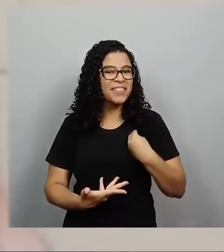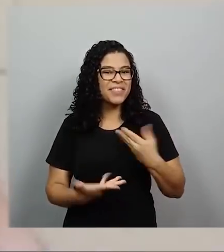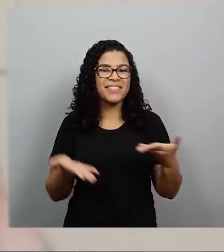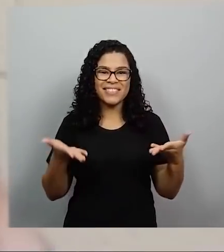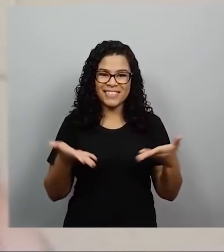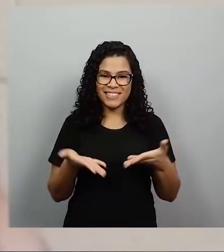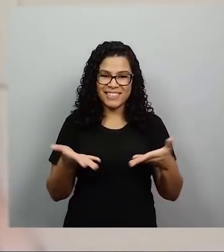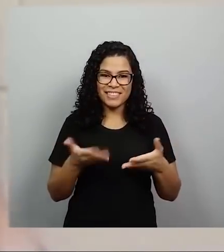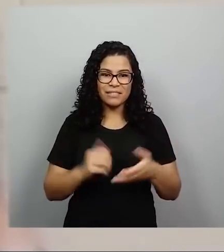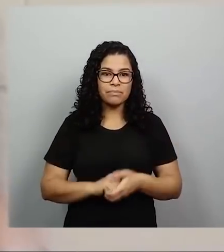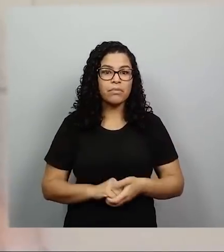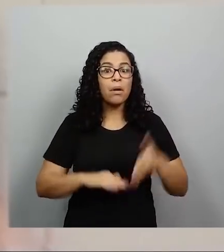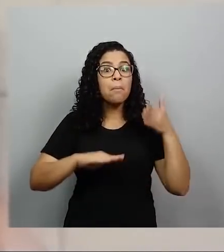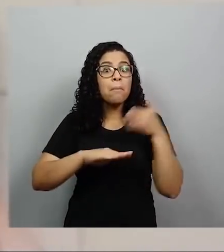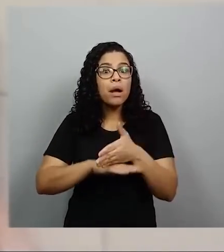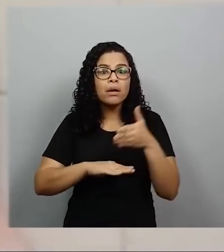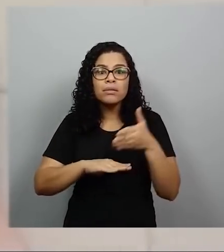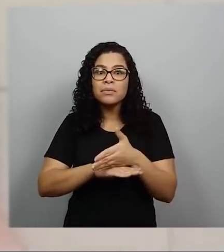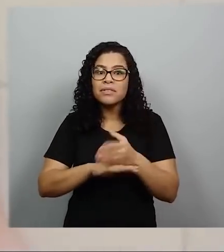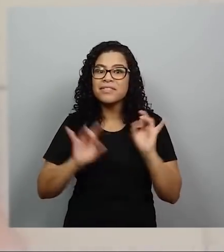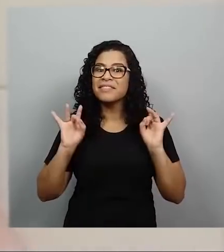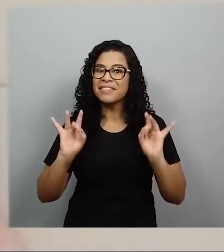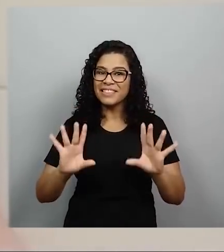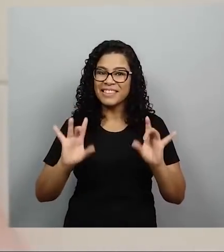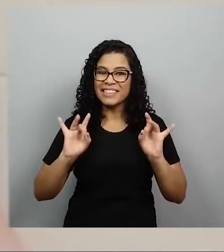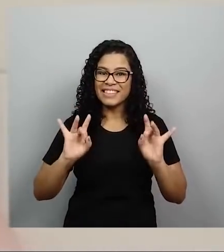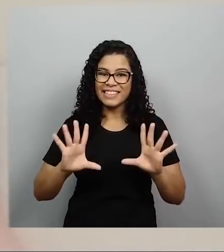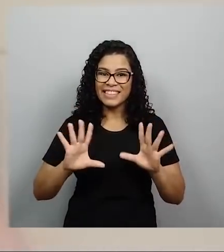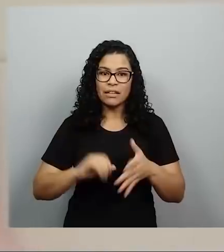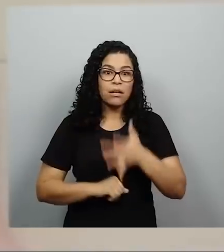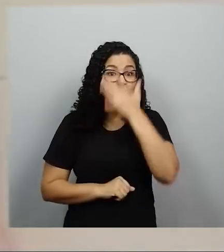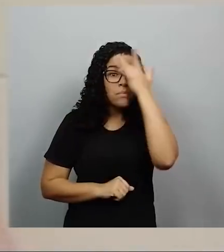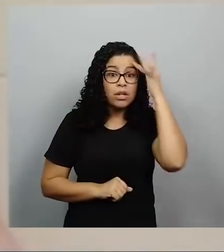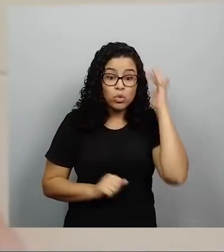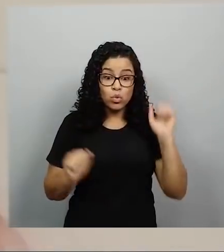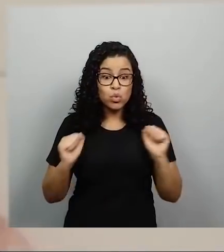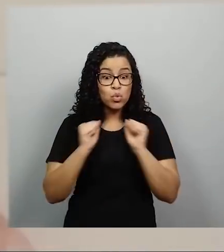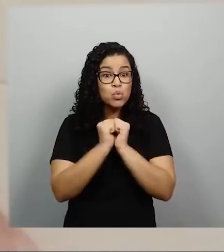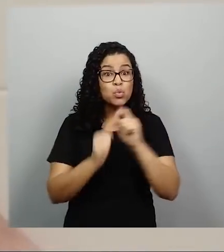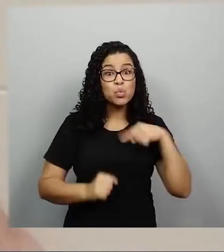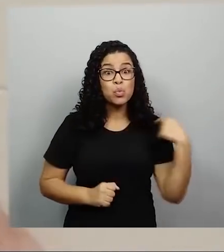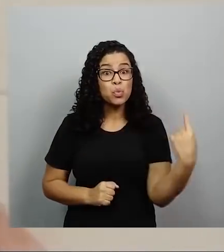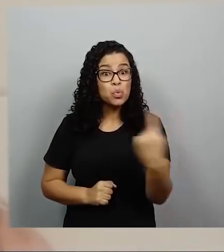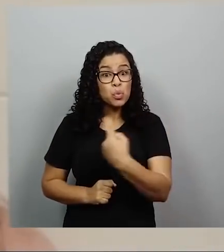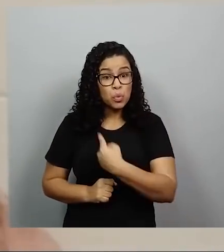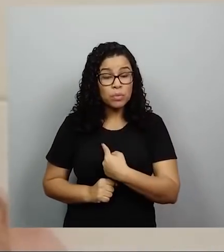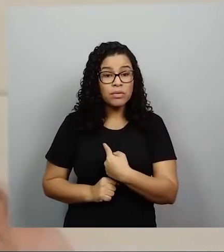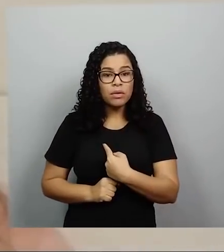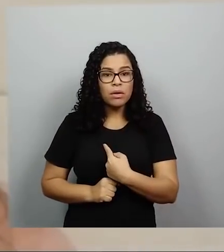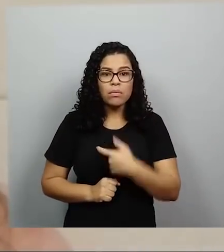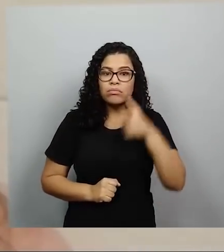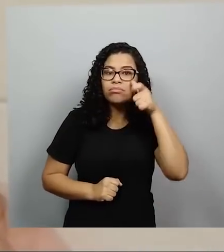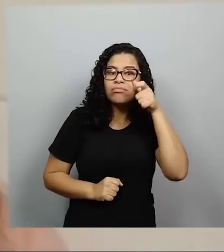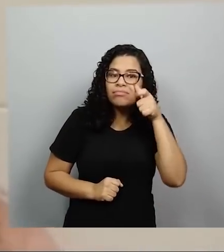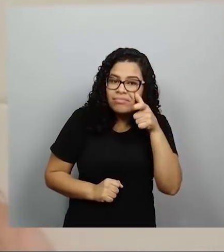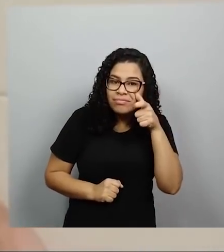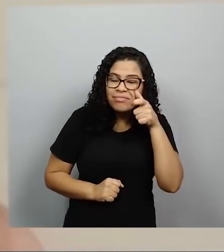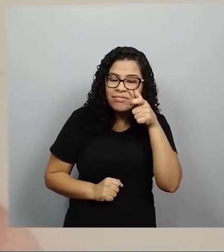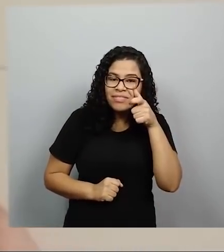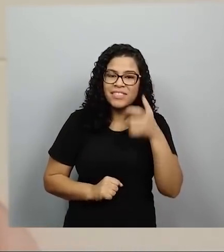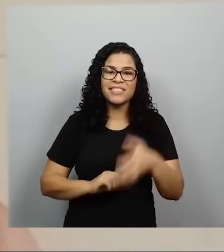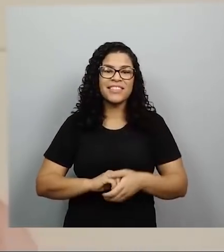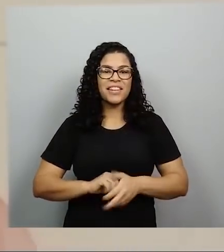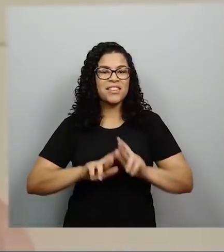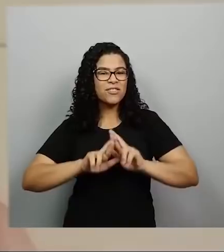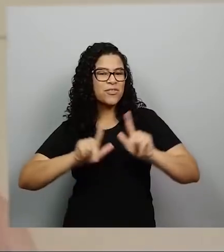vivemos. Tivemos participações muito especiais, pessoas que se juntaram a nós para que vocês assistissem um